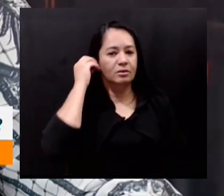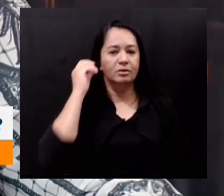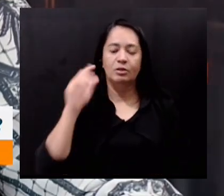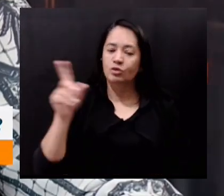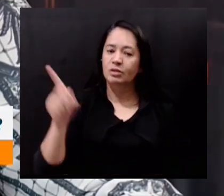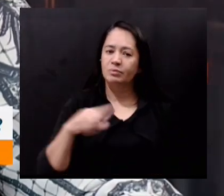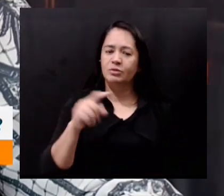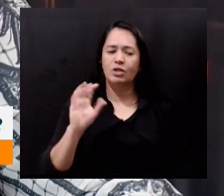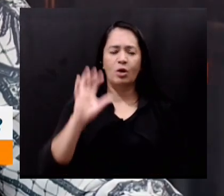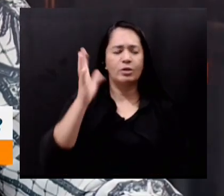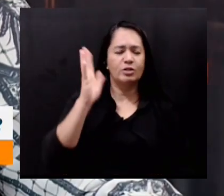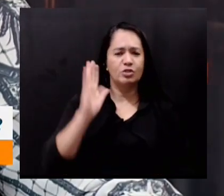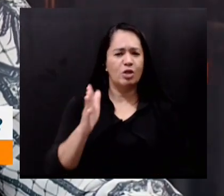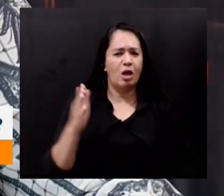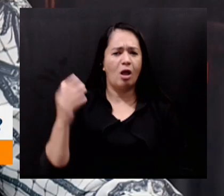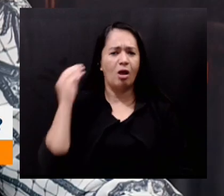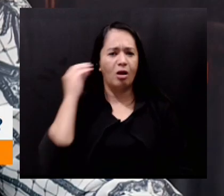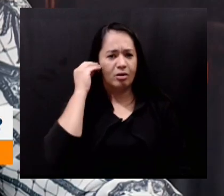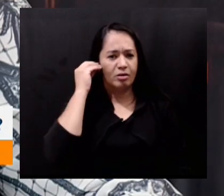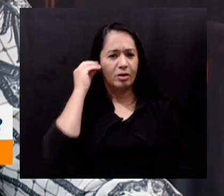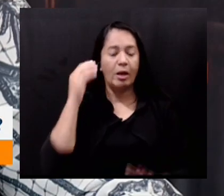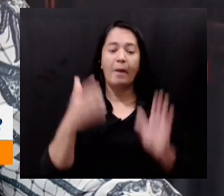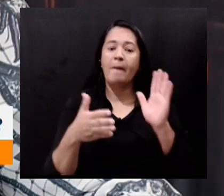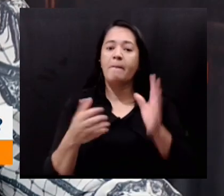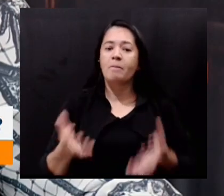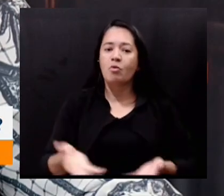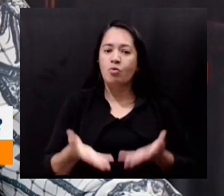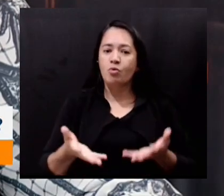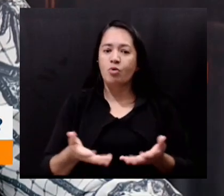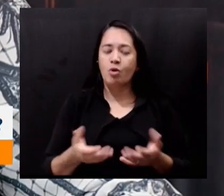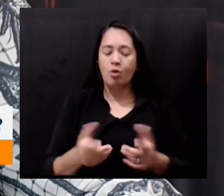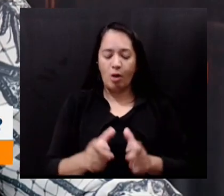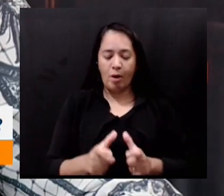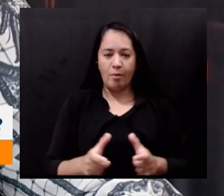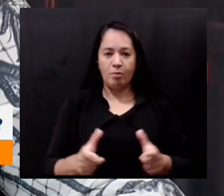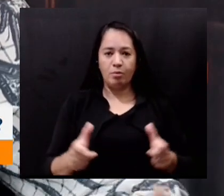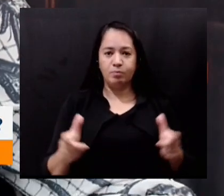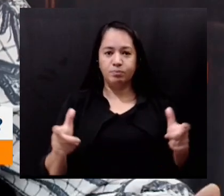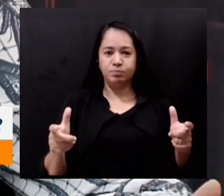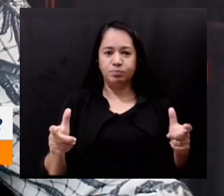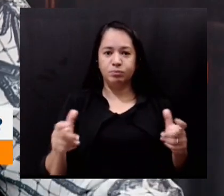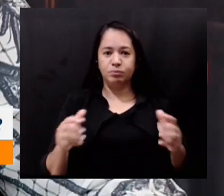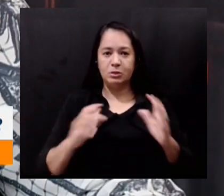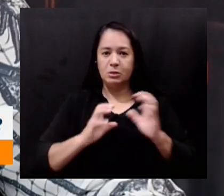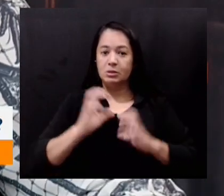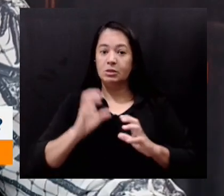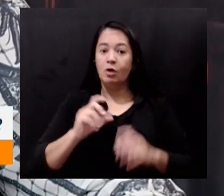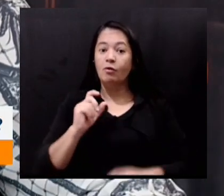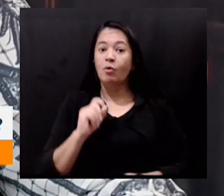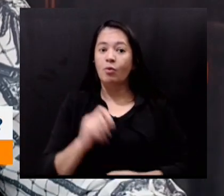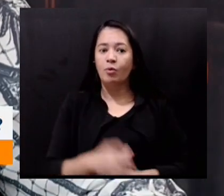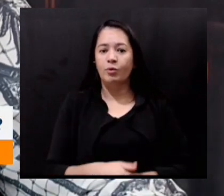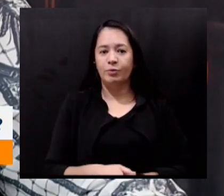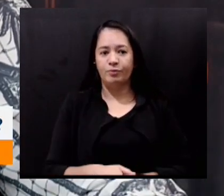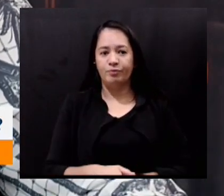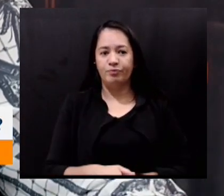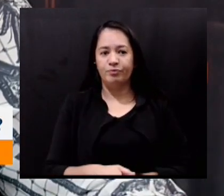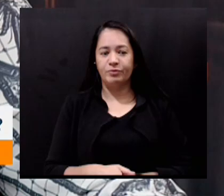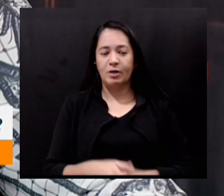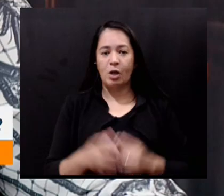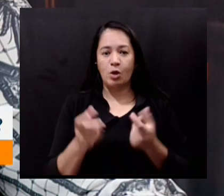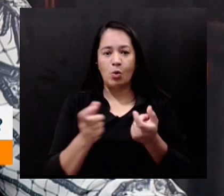crescimento dessa agressividade é o descontrole, né. Hoje você pode escrever o que você quiser,